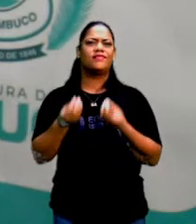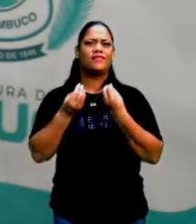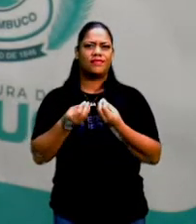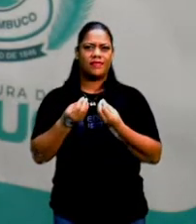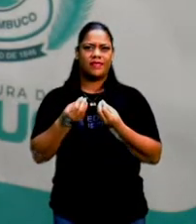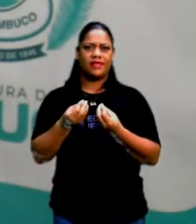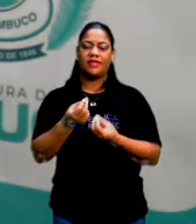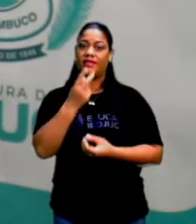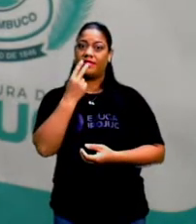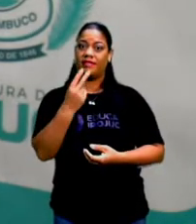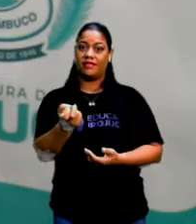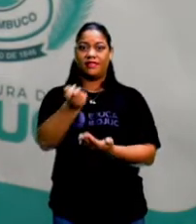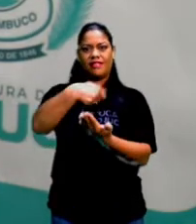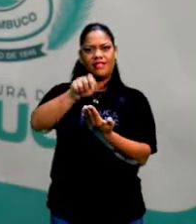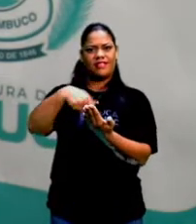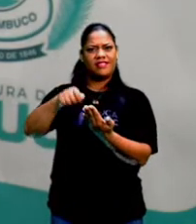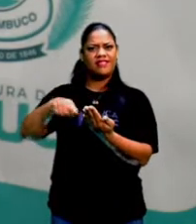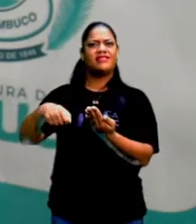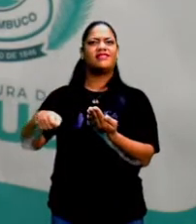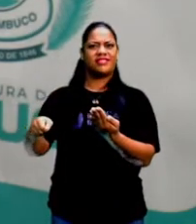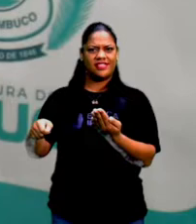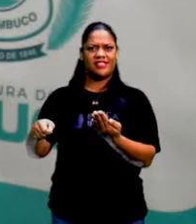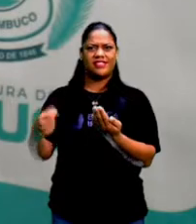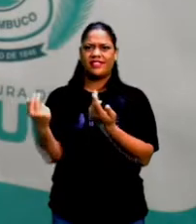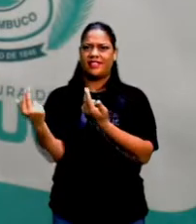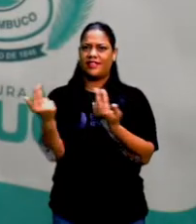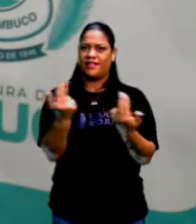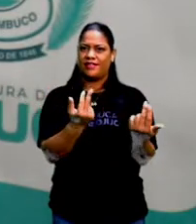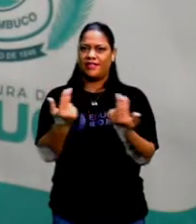na língua escrita